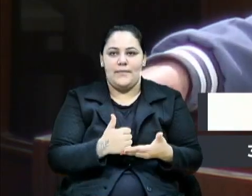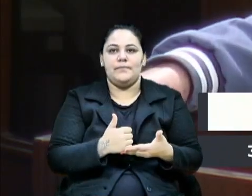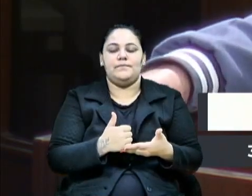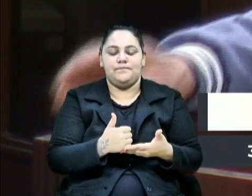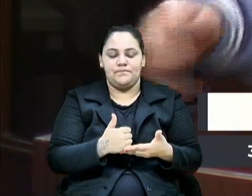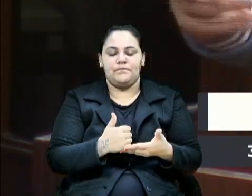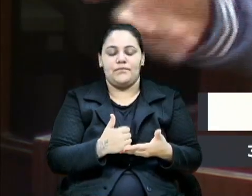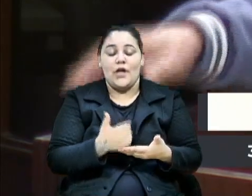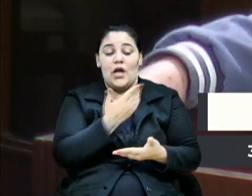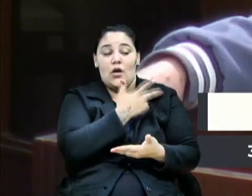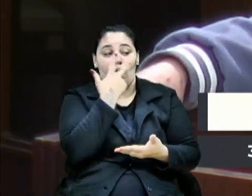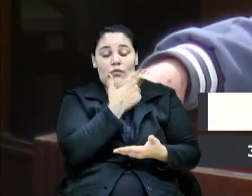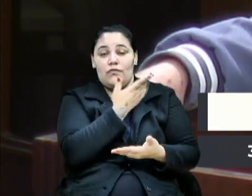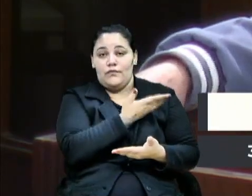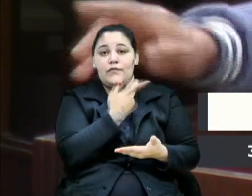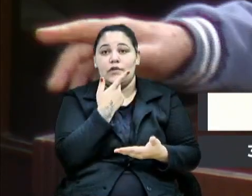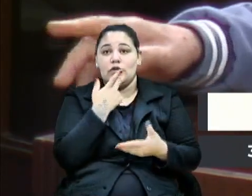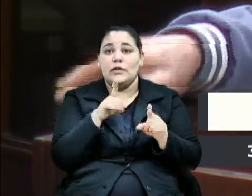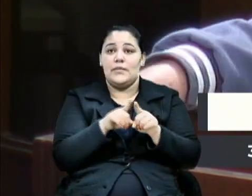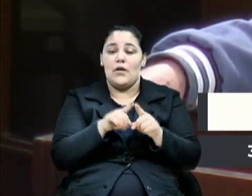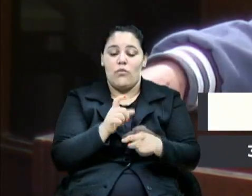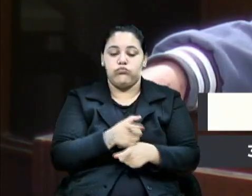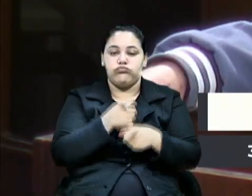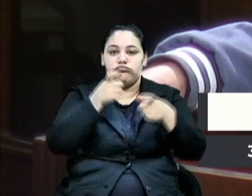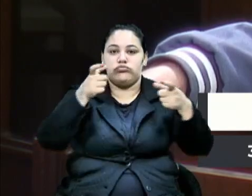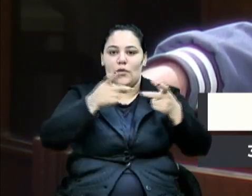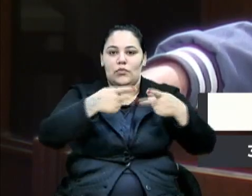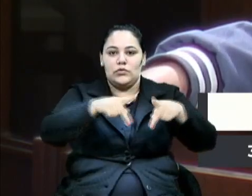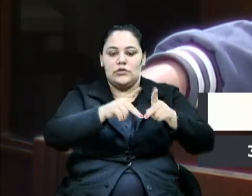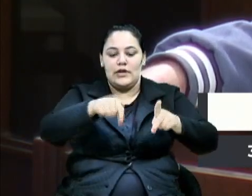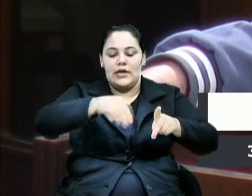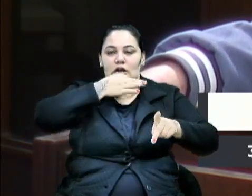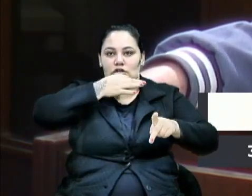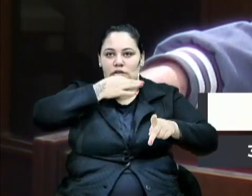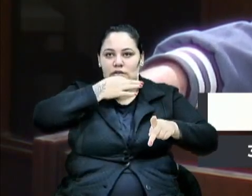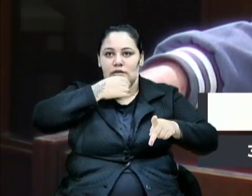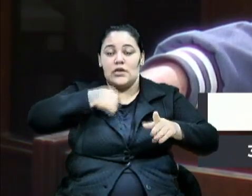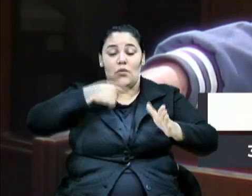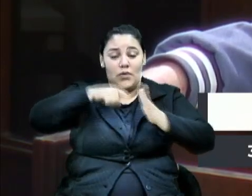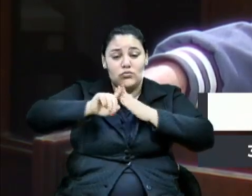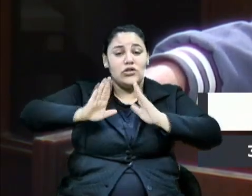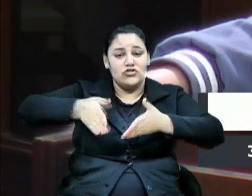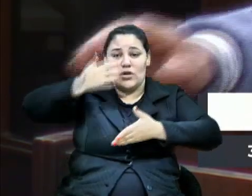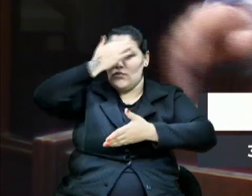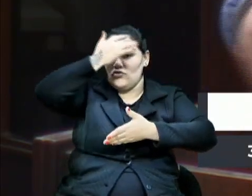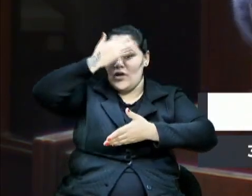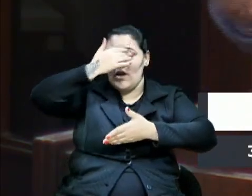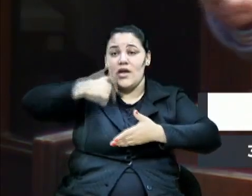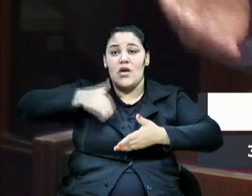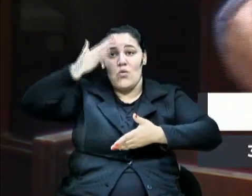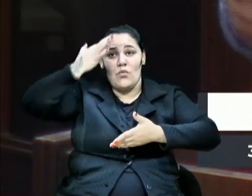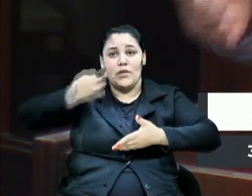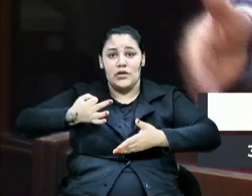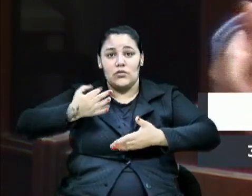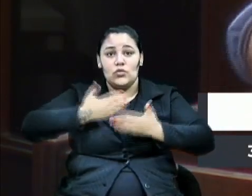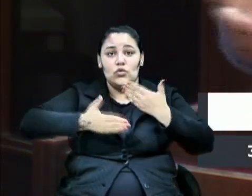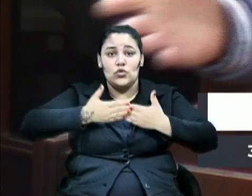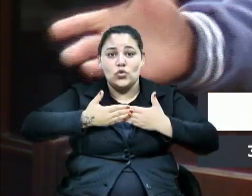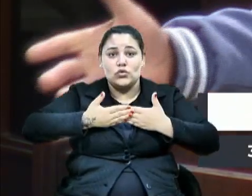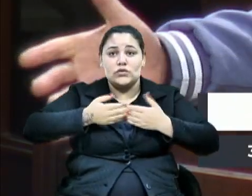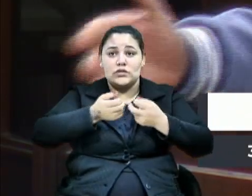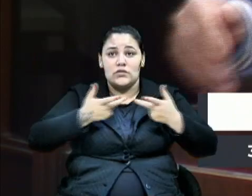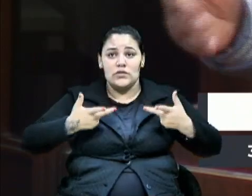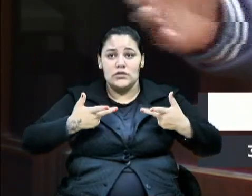pontuou quanto ao crescimento, e eu inclusive questionei com o prefeito Odiló que eu, no meu entendimento, além de tudo isso, claro,